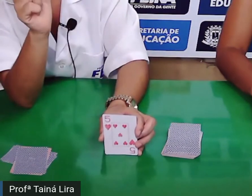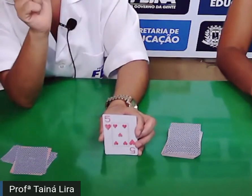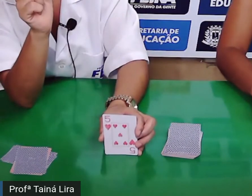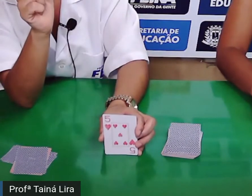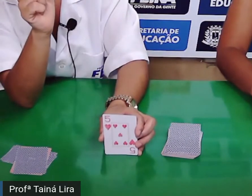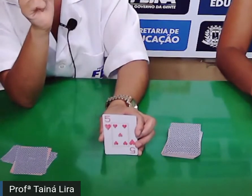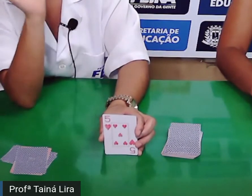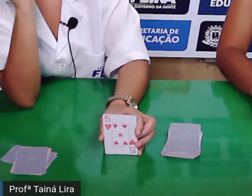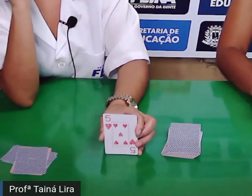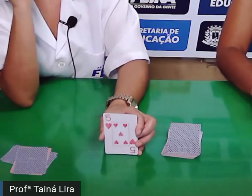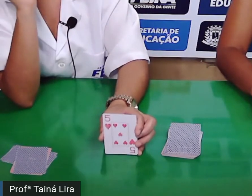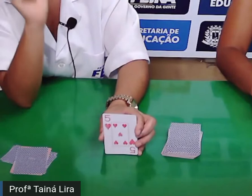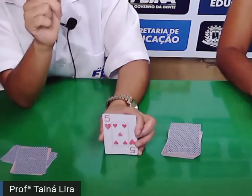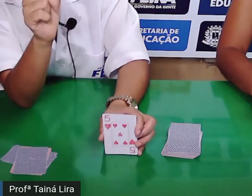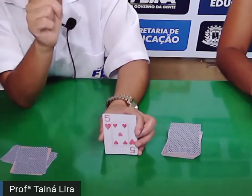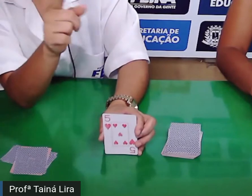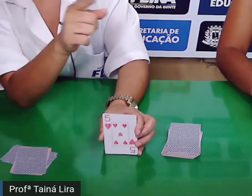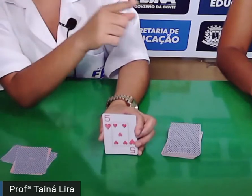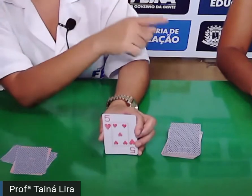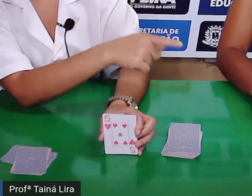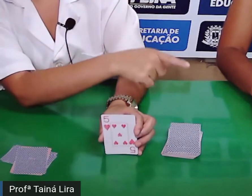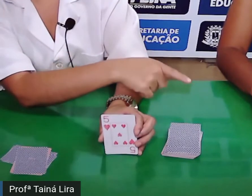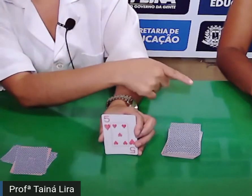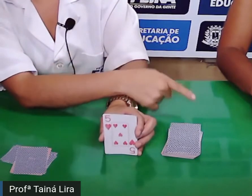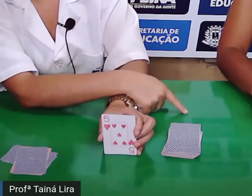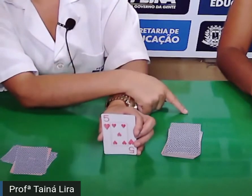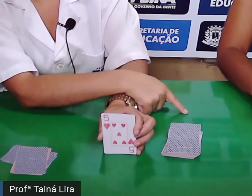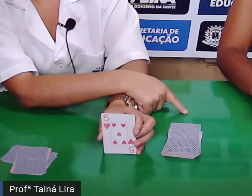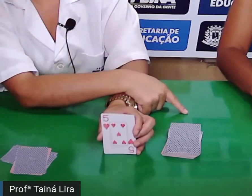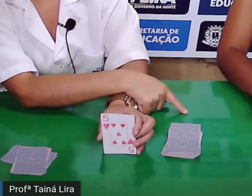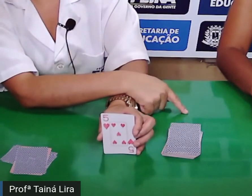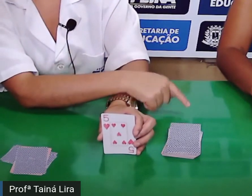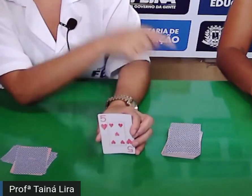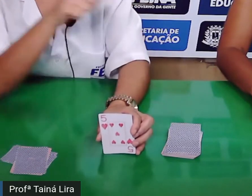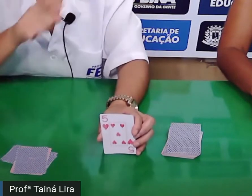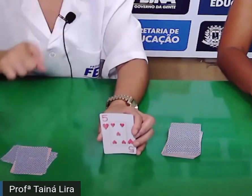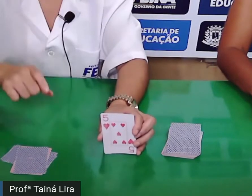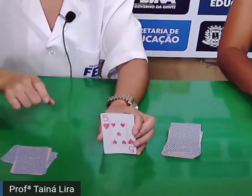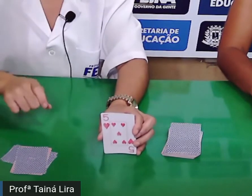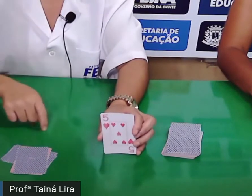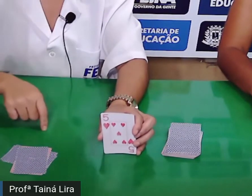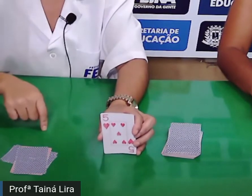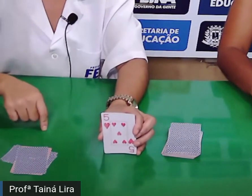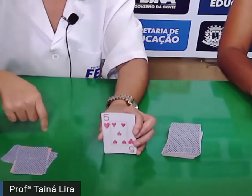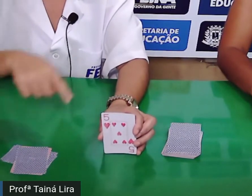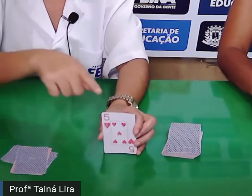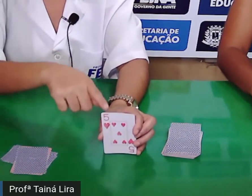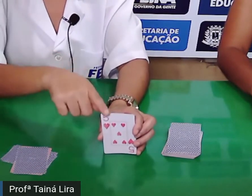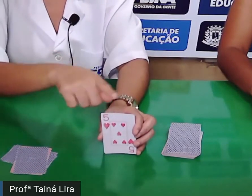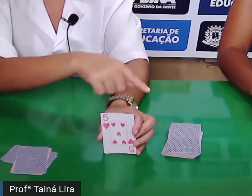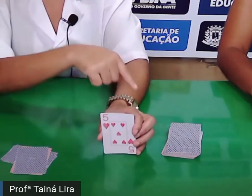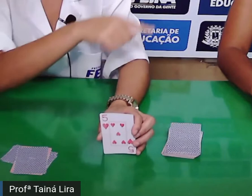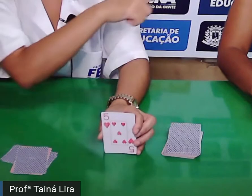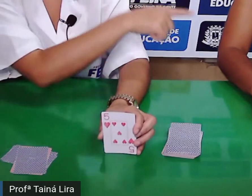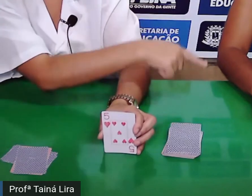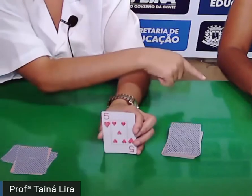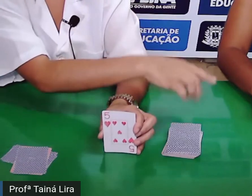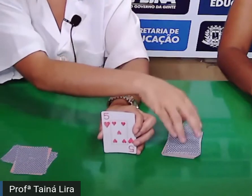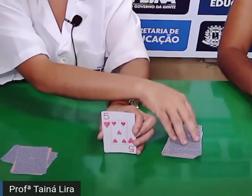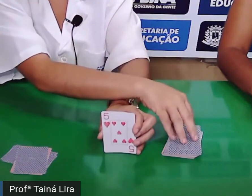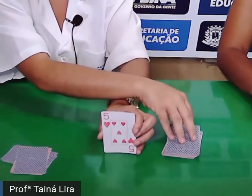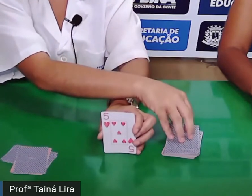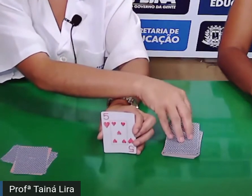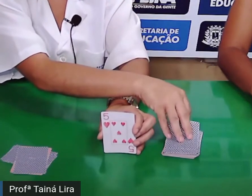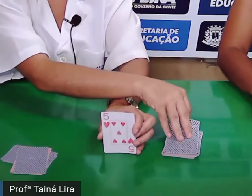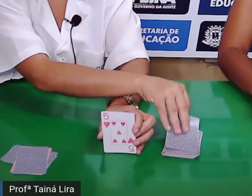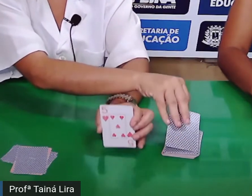menos quanto? 9, tá? Se eu tirar 8, vai empatar. E se eu tirar 7, a minha soma vai ser